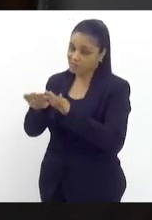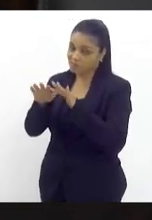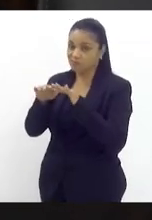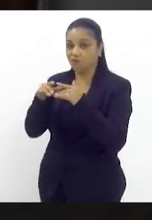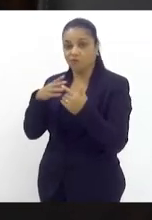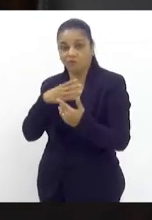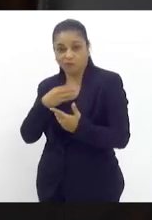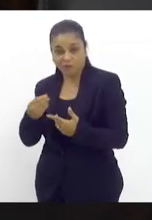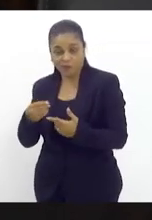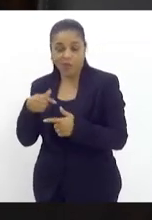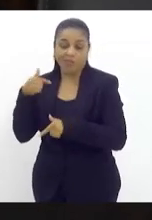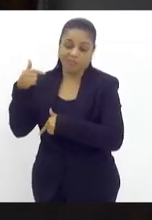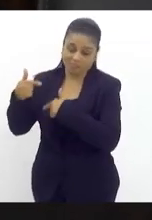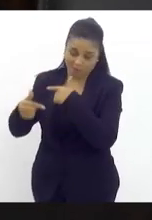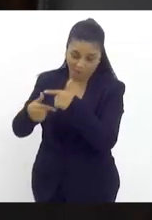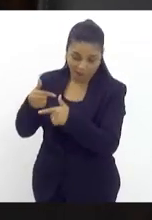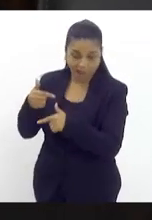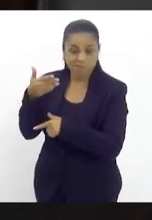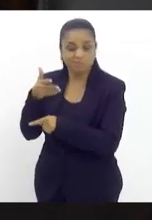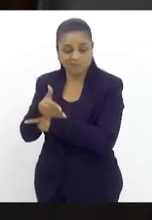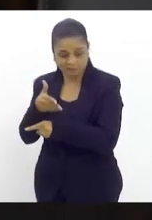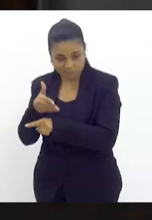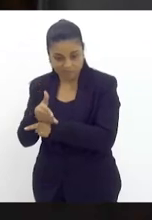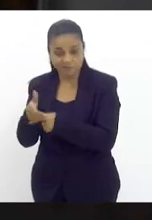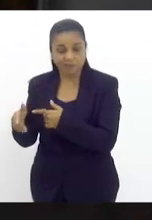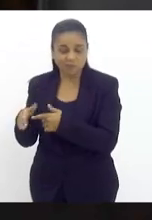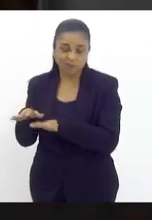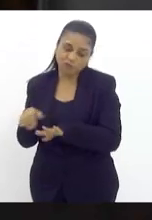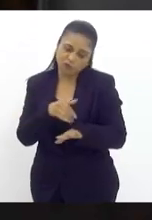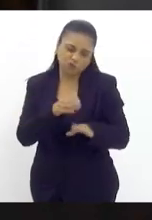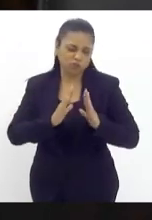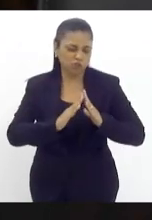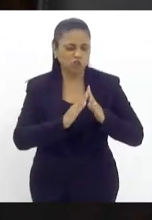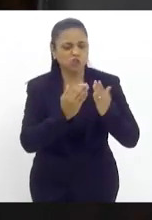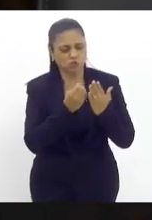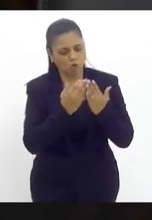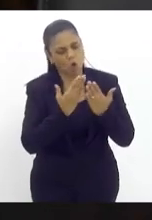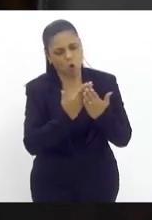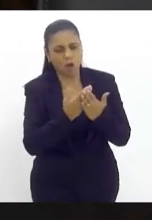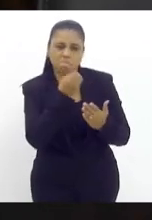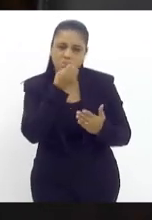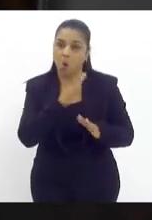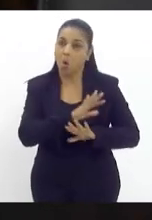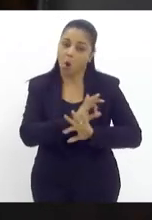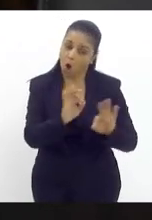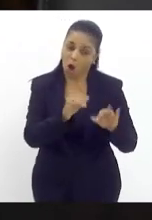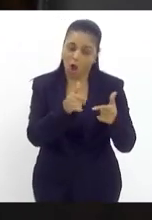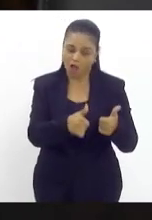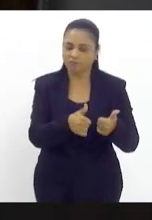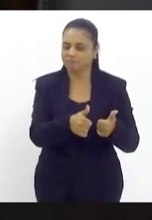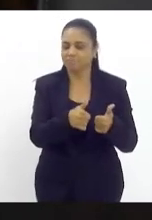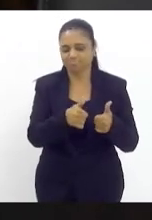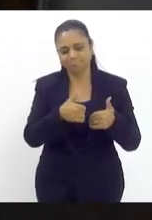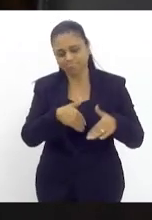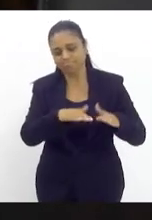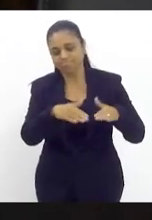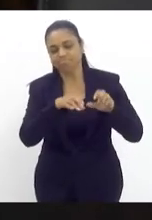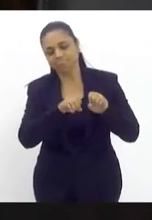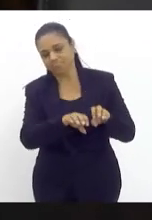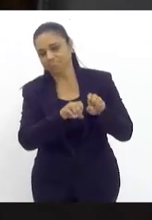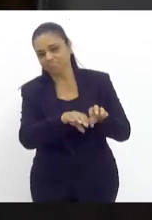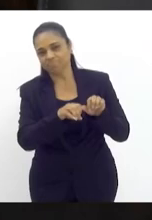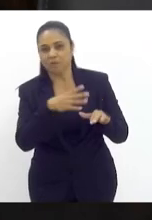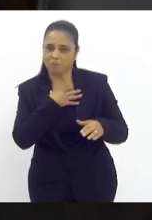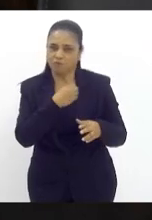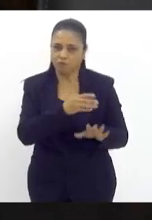que dar um trabalho, né? Dar trabalho. Então deixa que a escola é muito boa, deixa que a escola